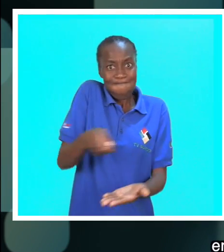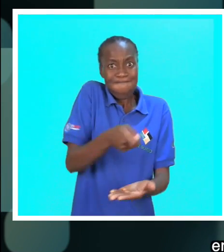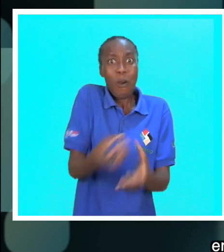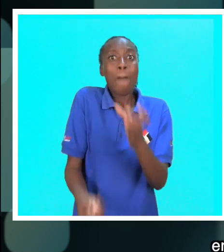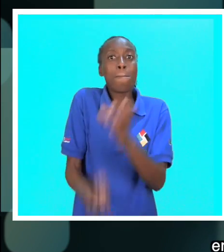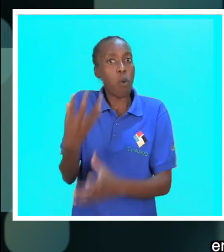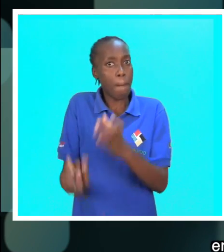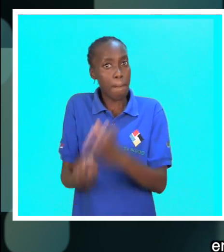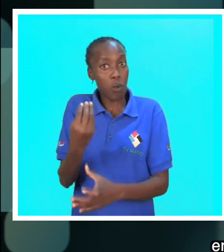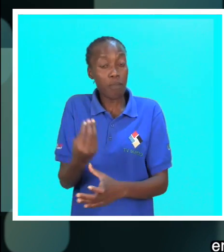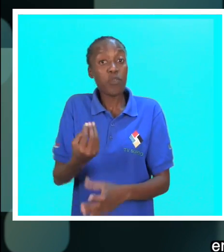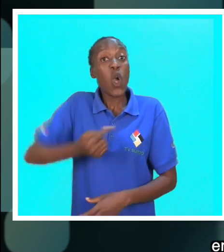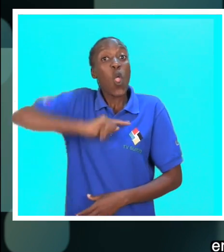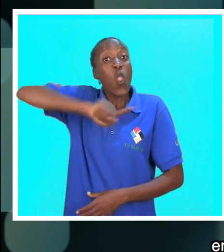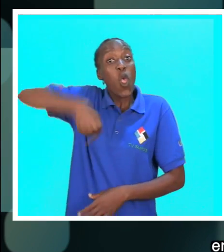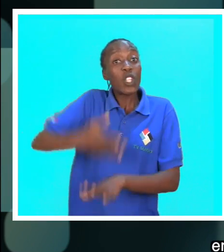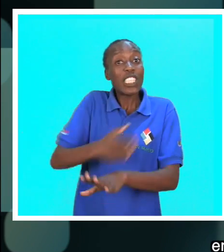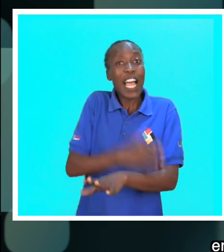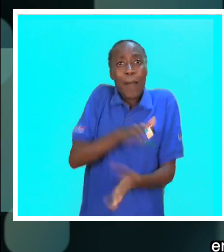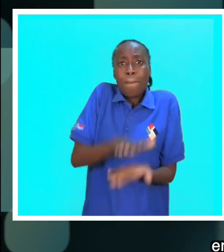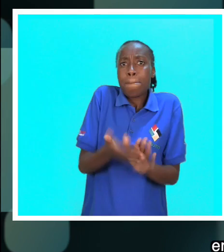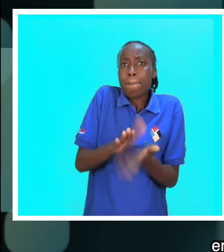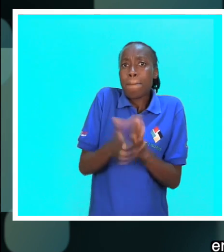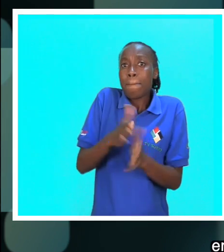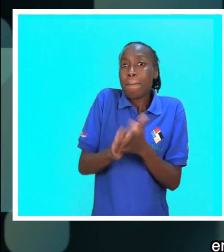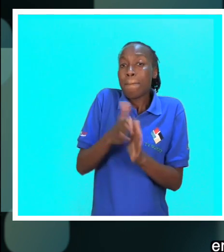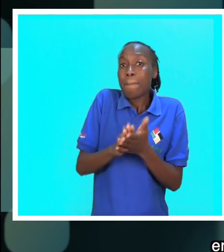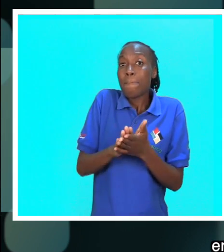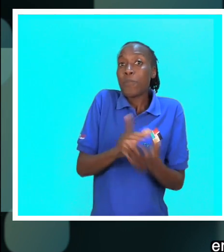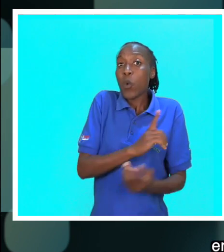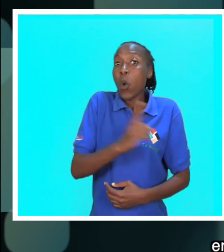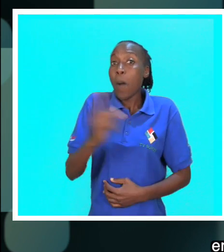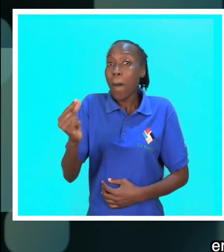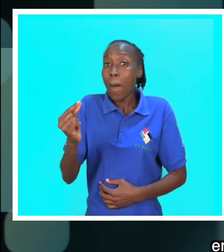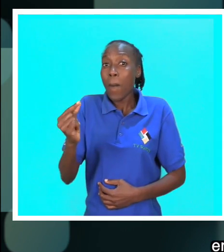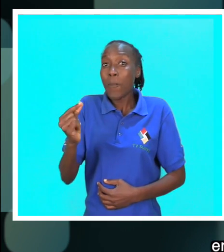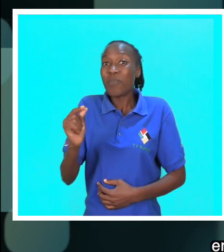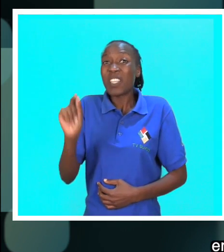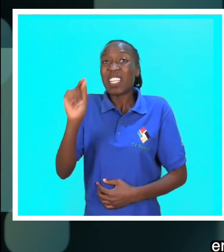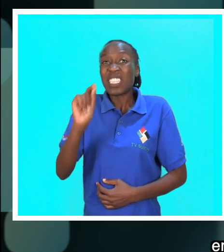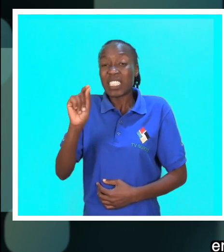sei o quê. Então, nós só saímos daqui para o Matalane, esperava do coso